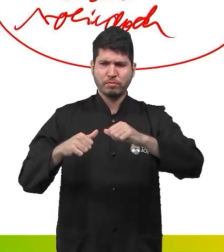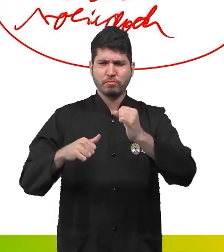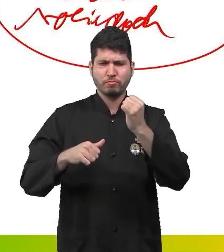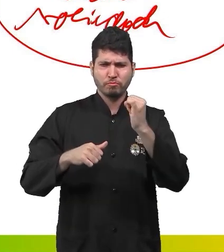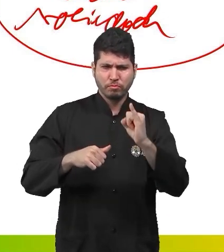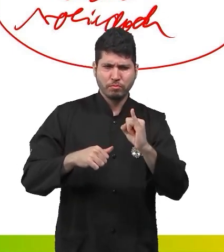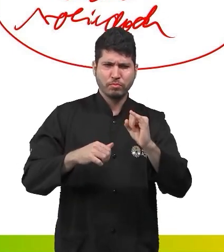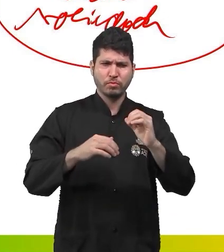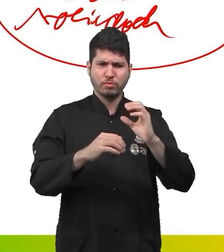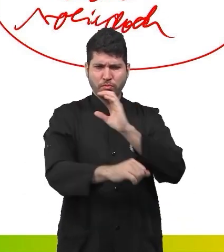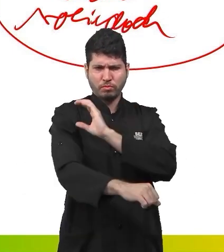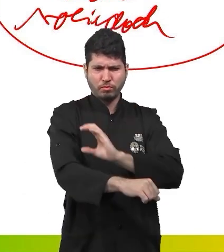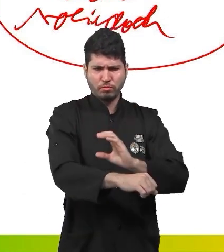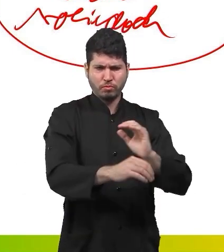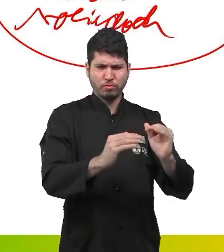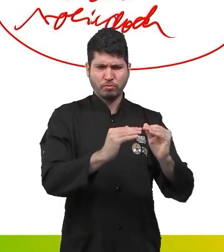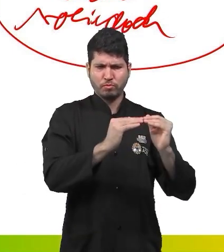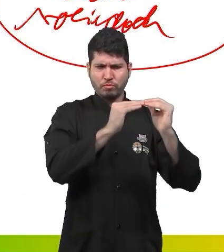às demais.